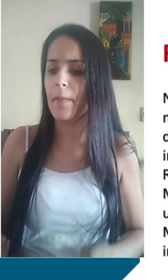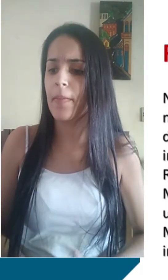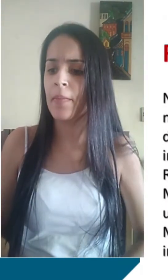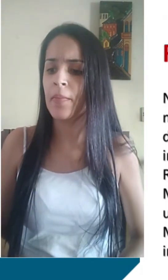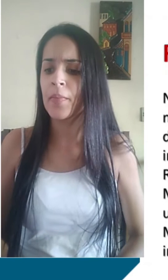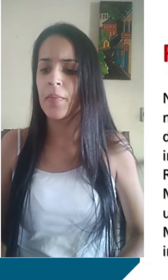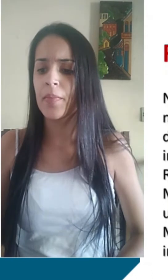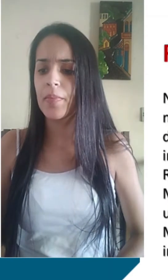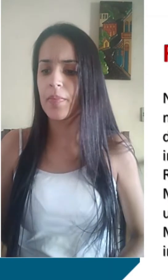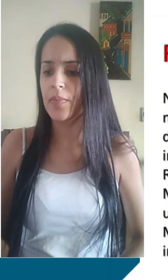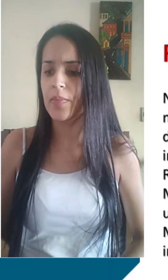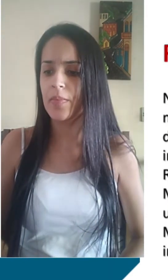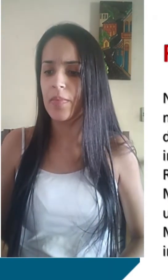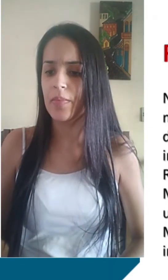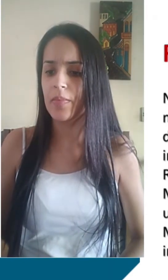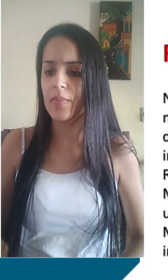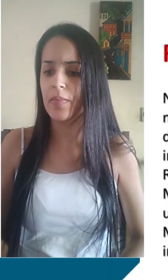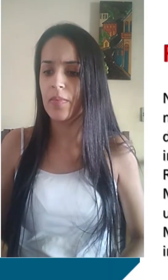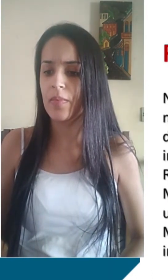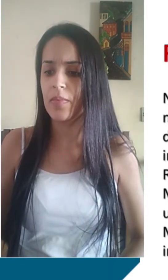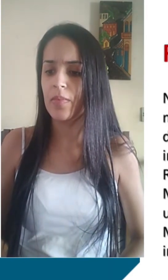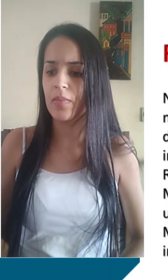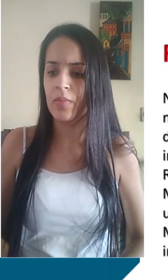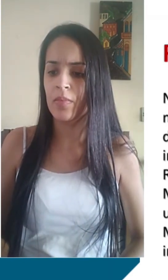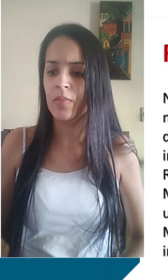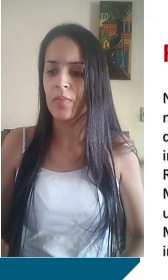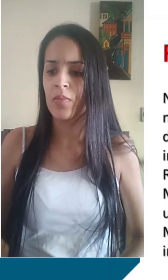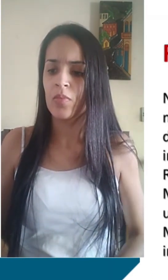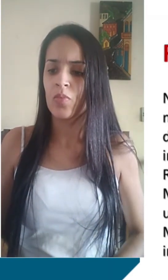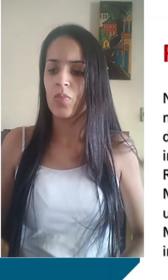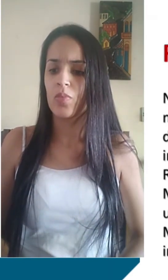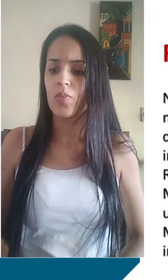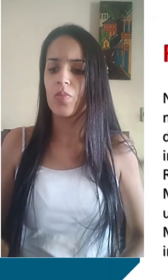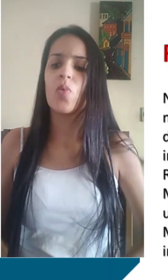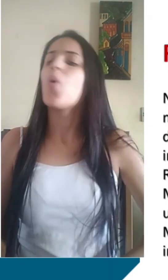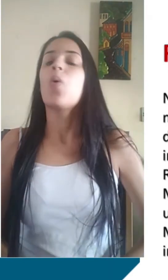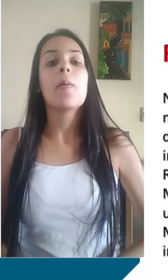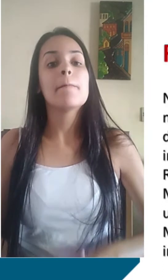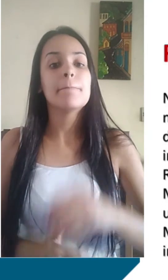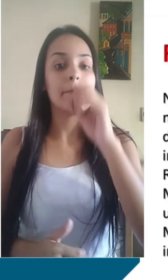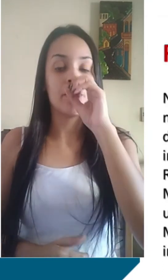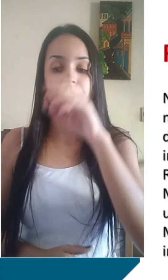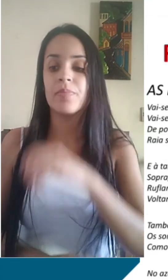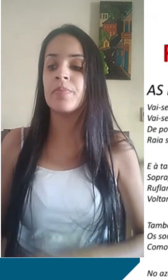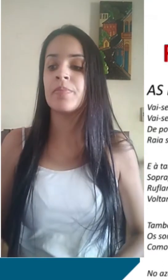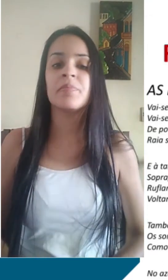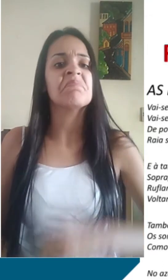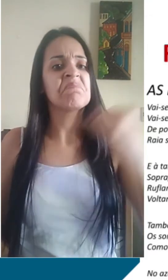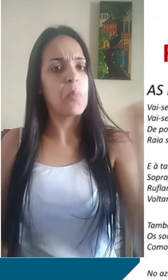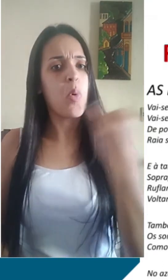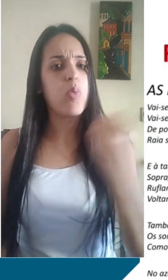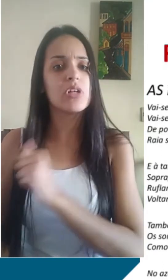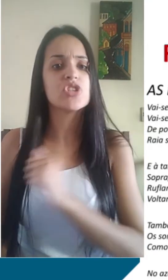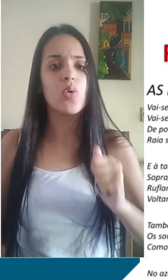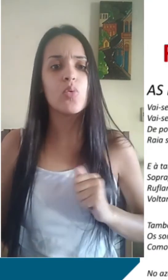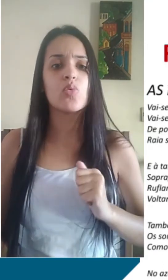isso não diminui a incrível força lírica dos versos do parnasiano. As